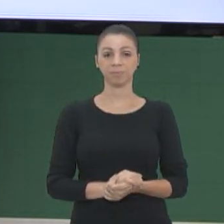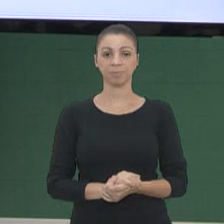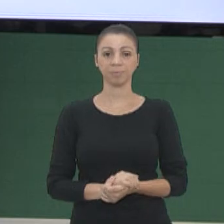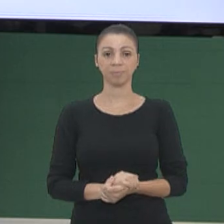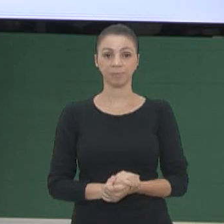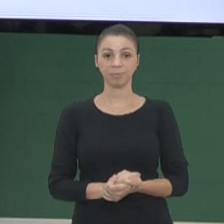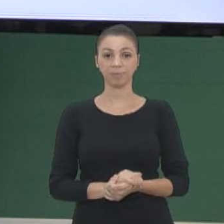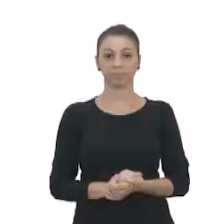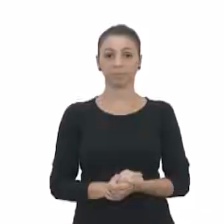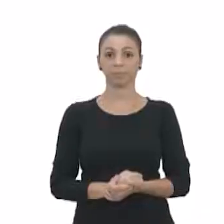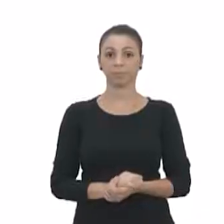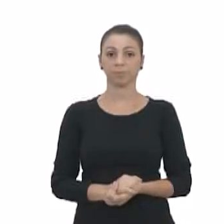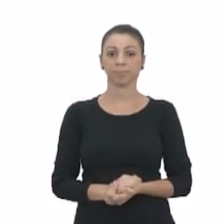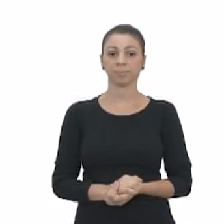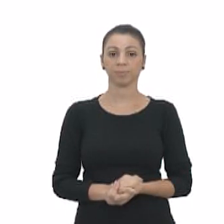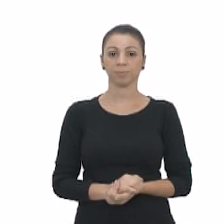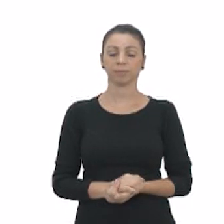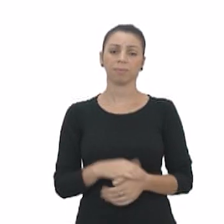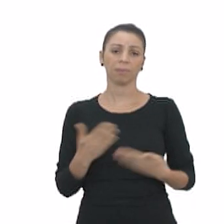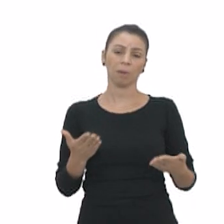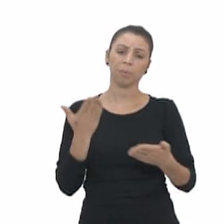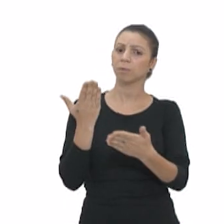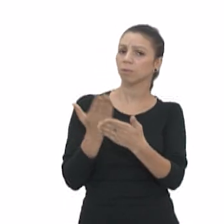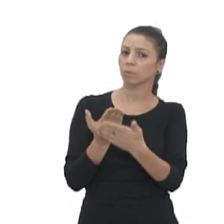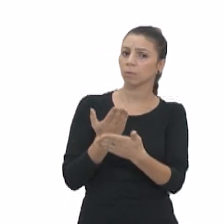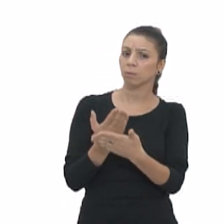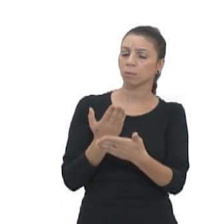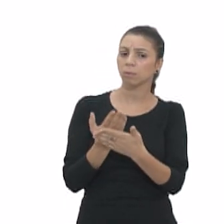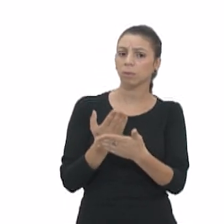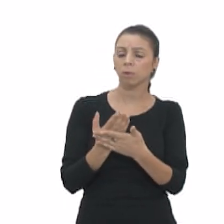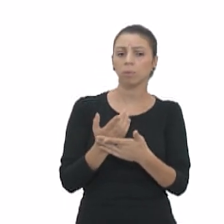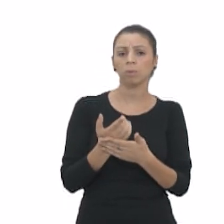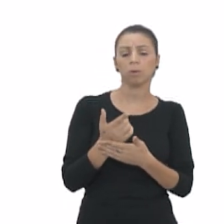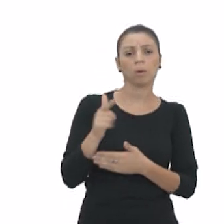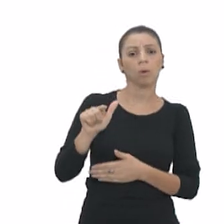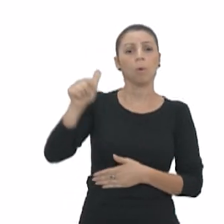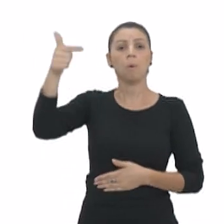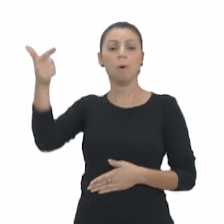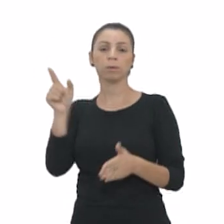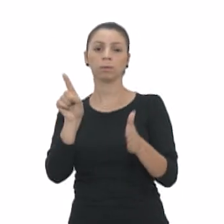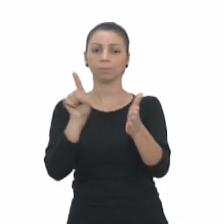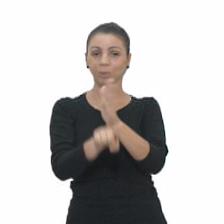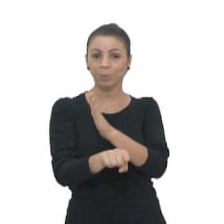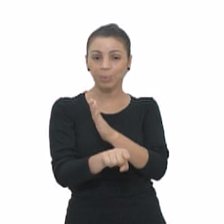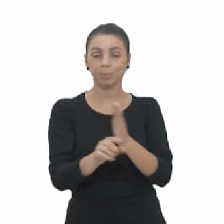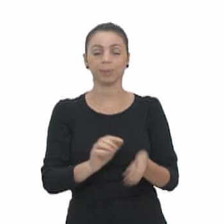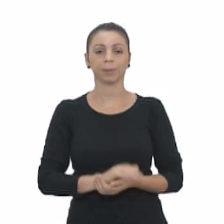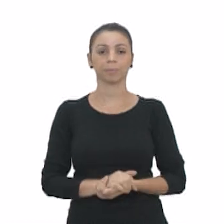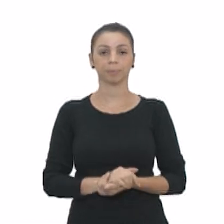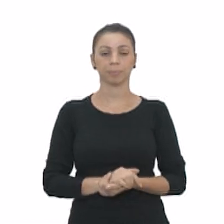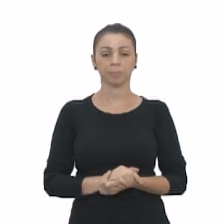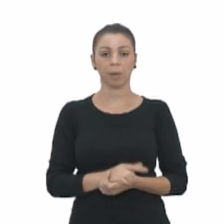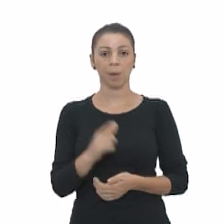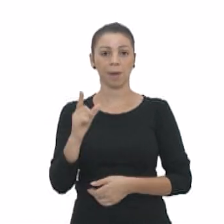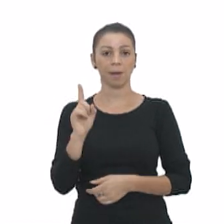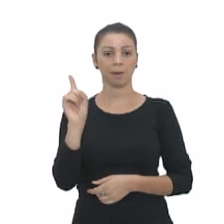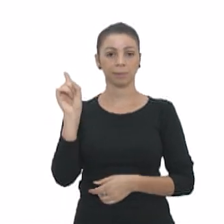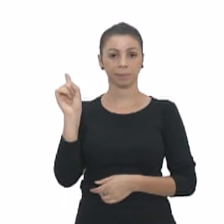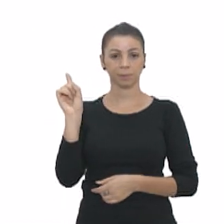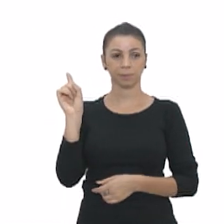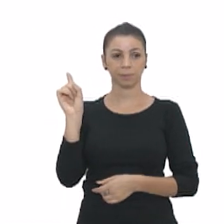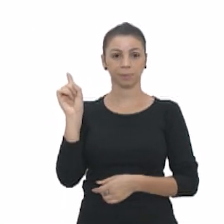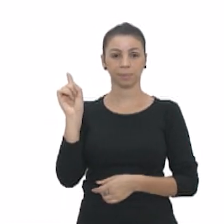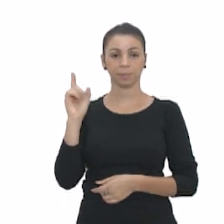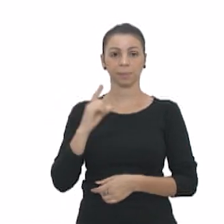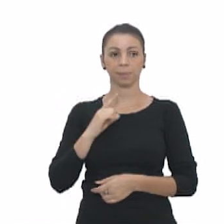Olha lá, conforme o que estudamos, vamos a mais um desafio. Esse é um triângulo equilátero,